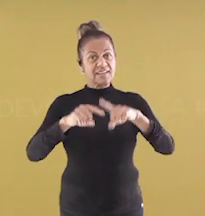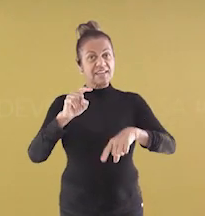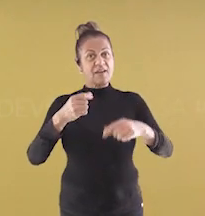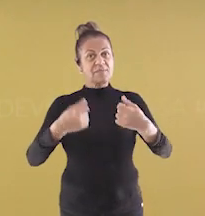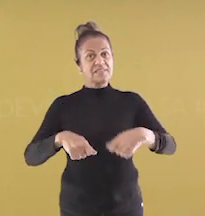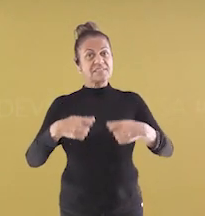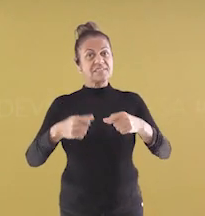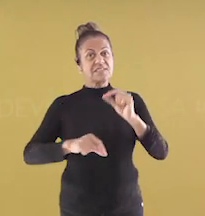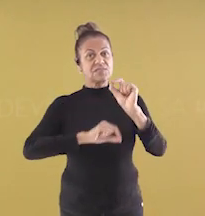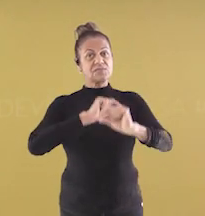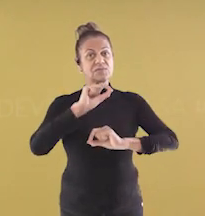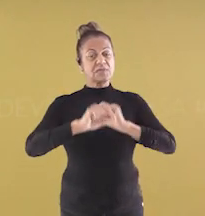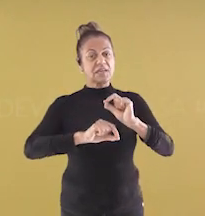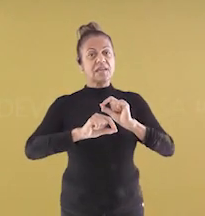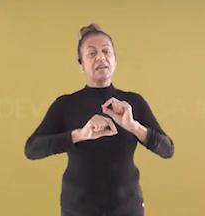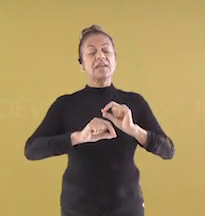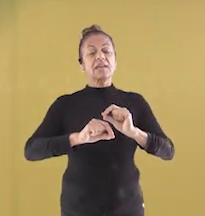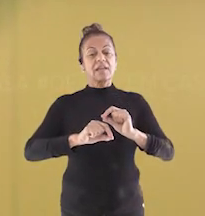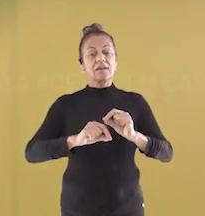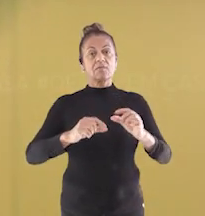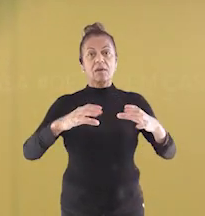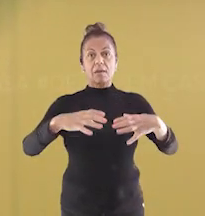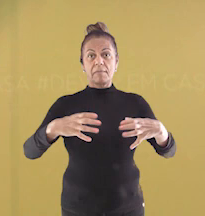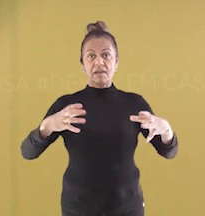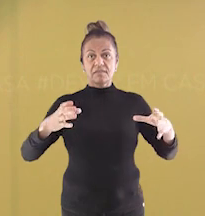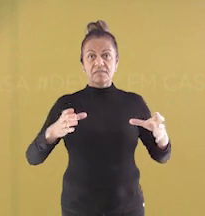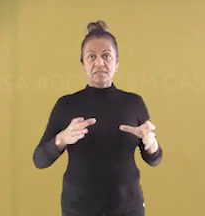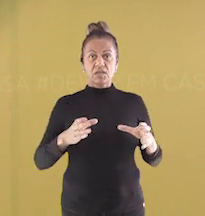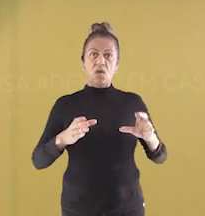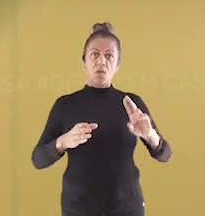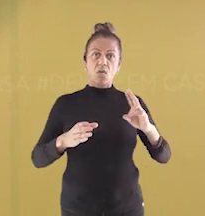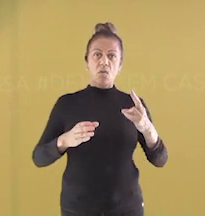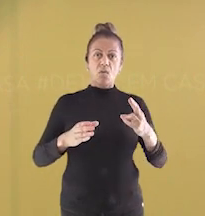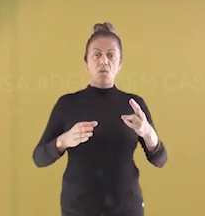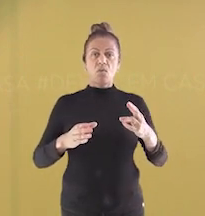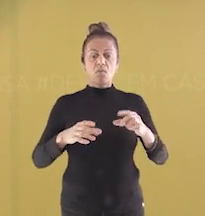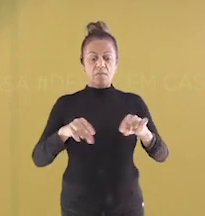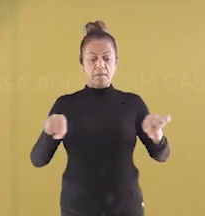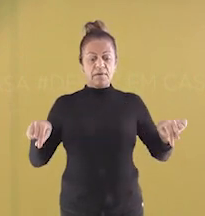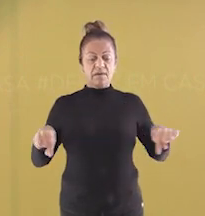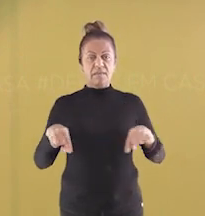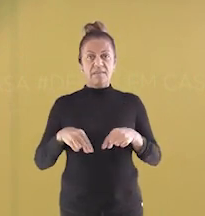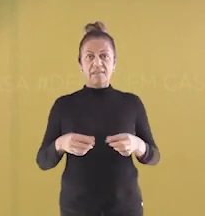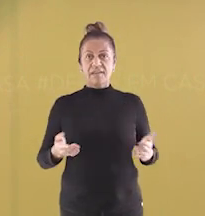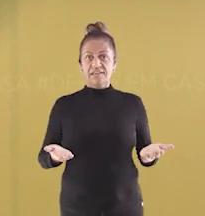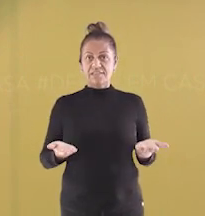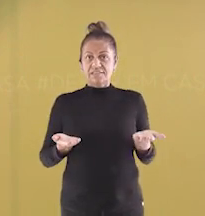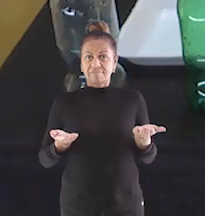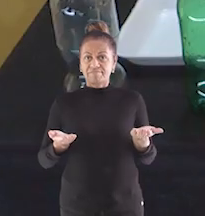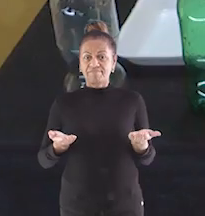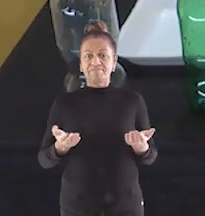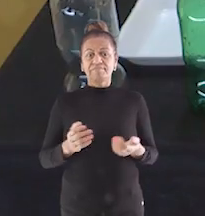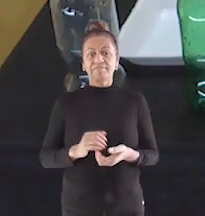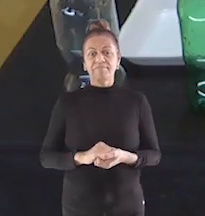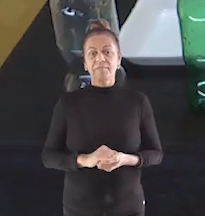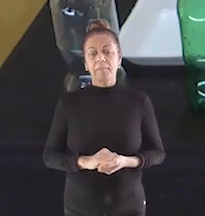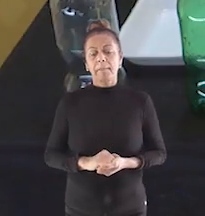casa, você vai precisar de uma bacia ou bandeja para montar o vulcão,